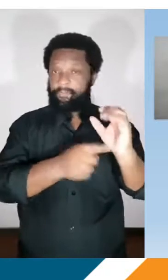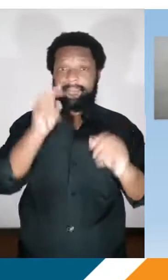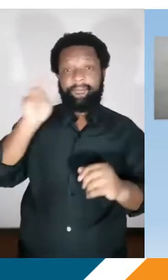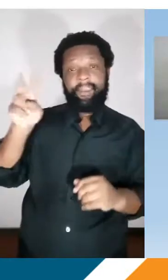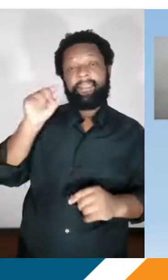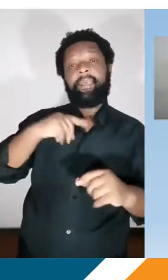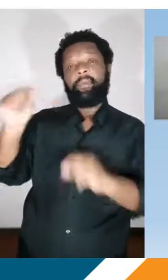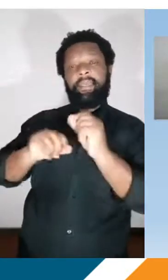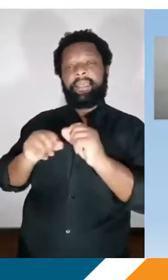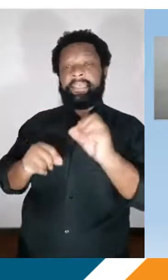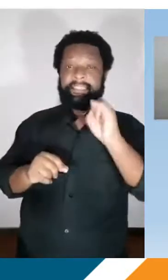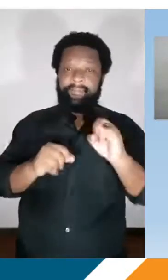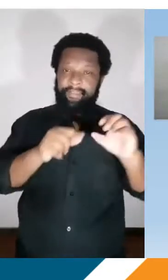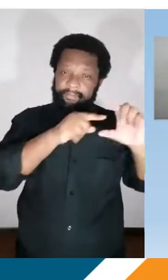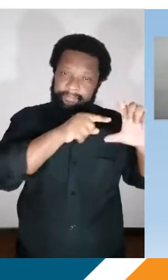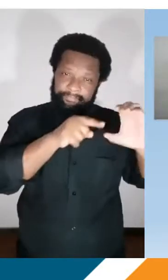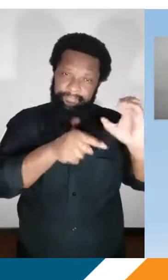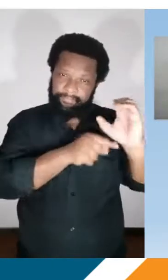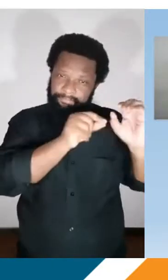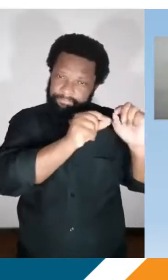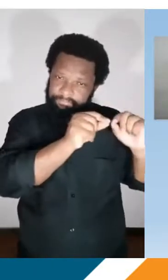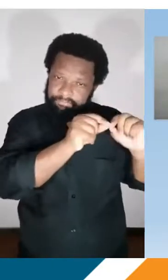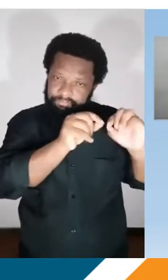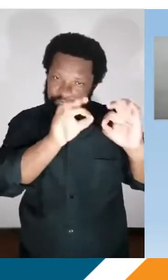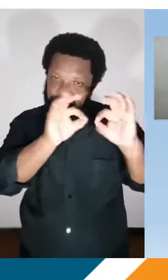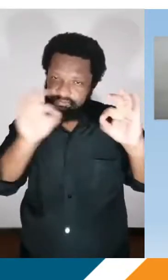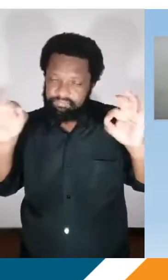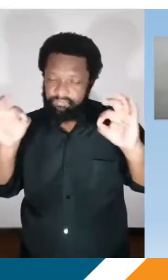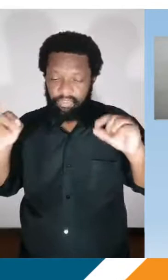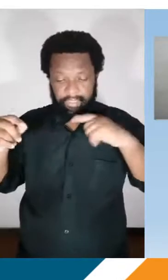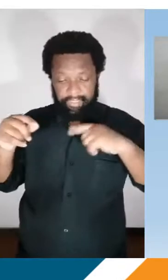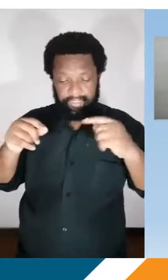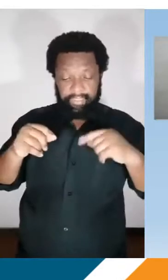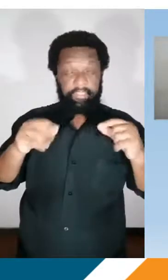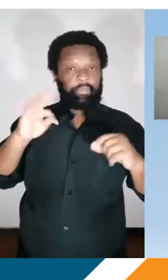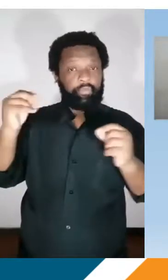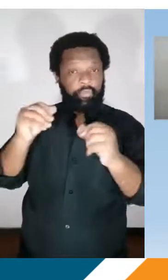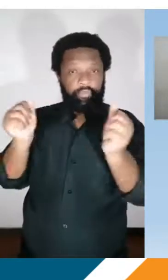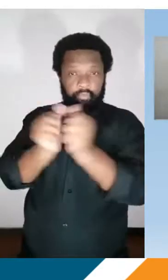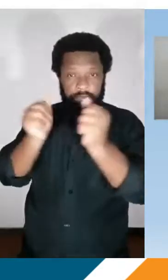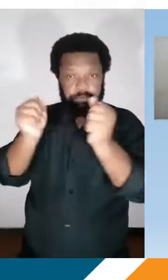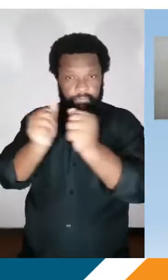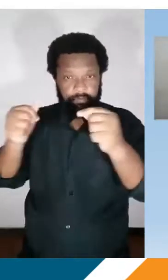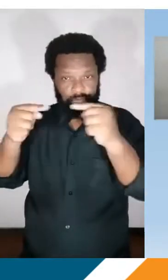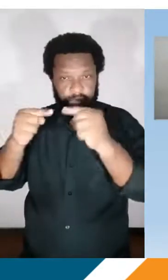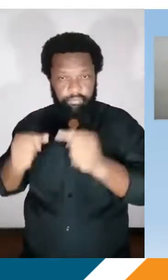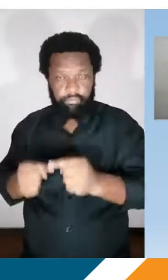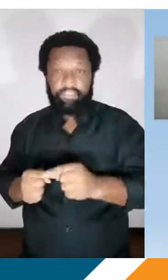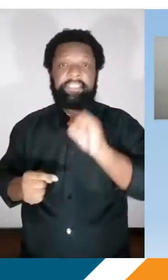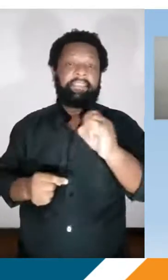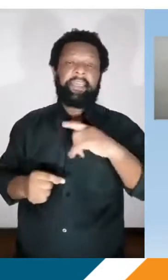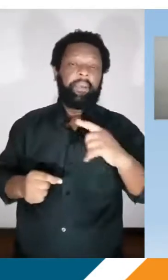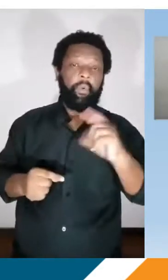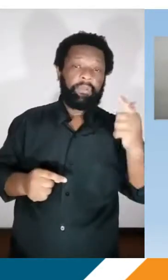aqui, o que vocês podem ver? Se eu traçar uma linha aqui, eu sei que esse carbono está ligando a todo grupo aqui, e eu sei que se